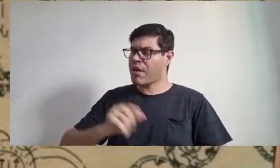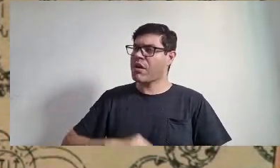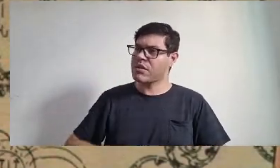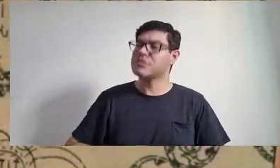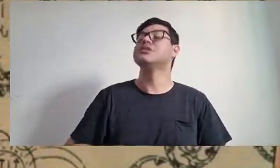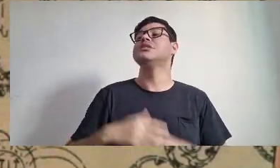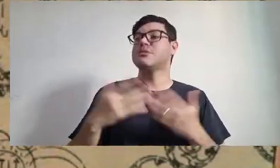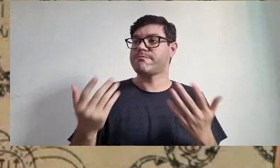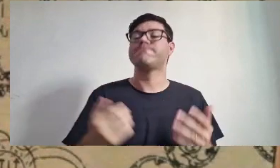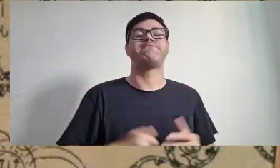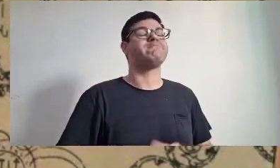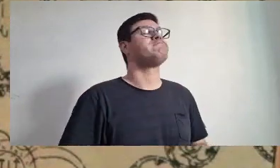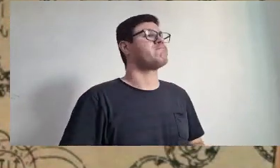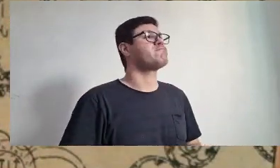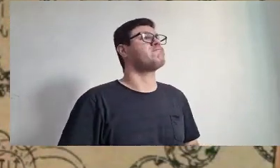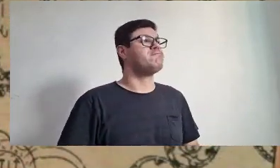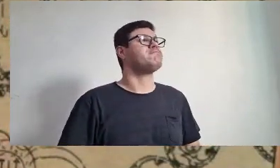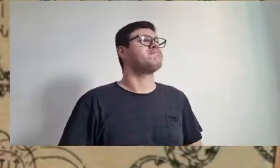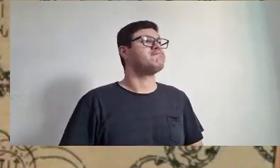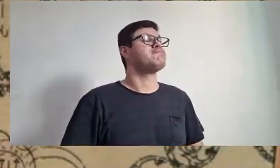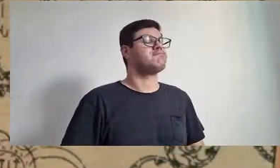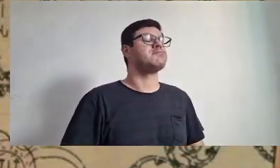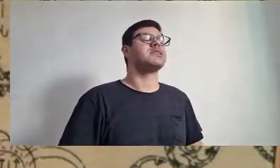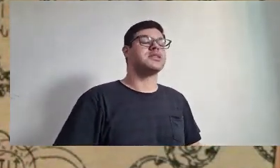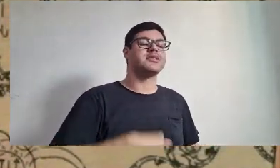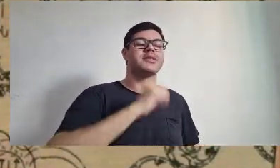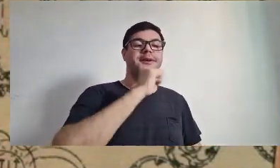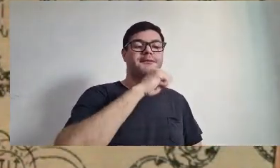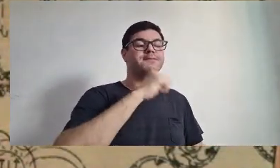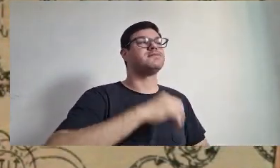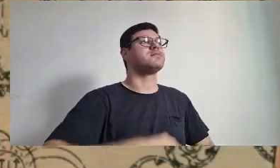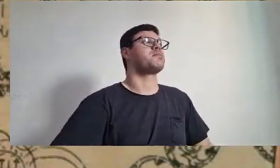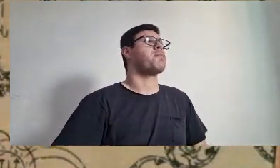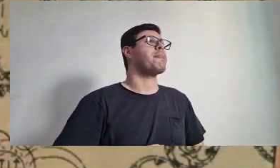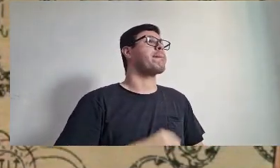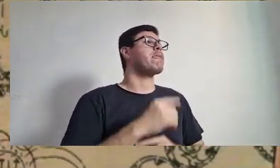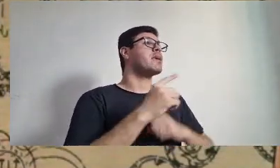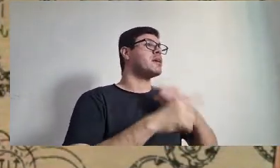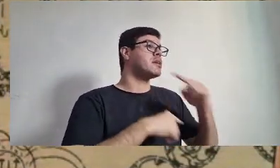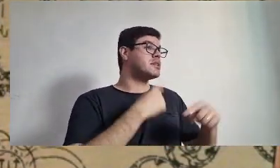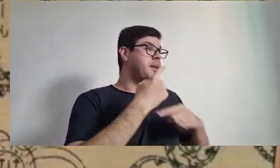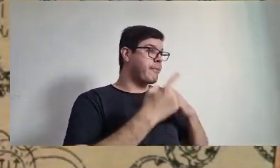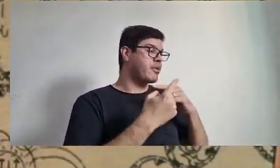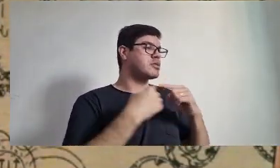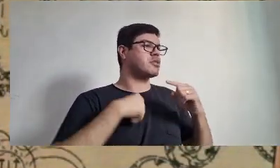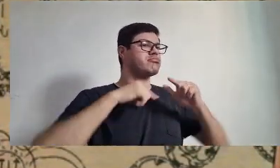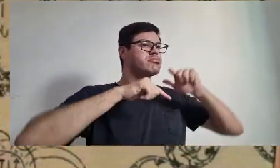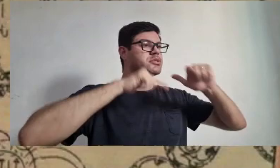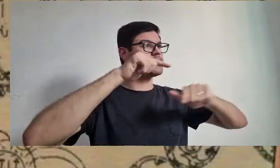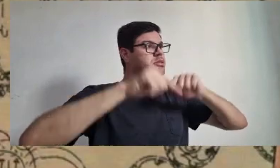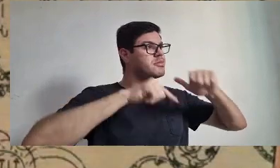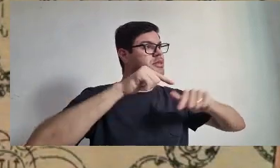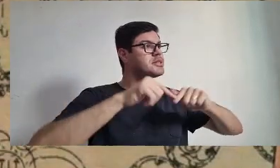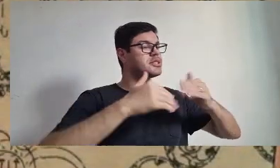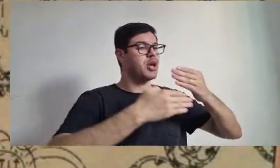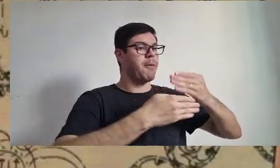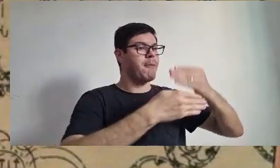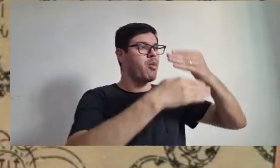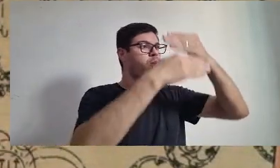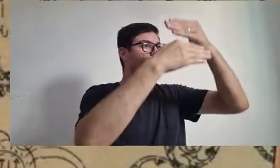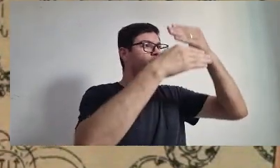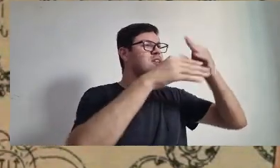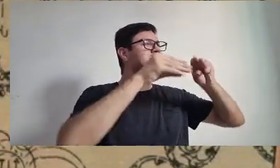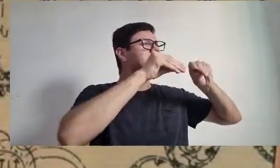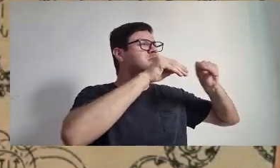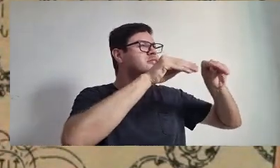um lugar pior ainda, trabalhar, sabe, esses muros de cerca de cimento que